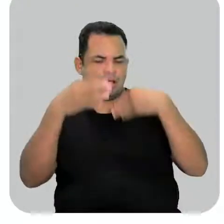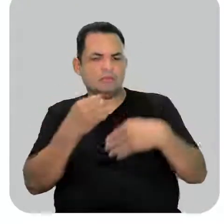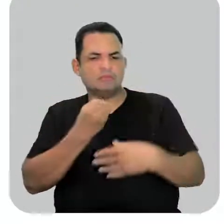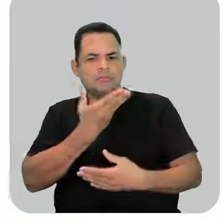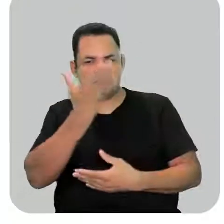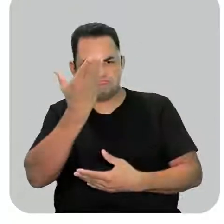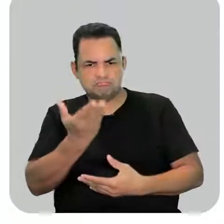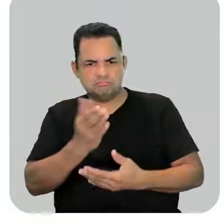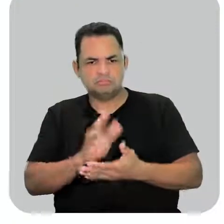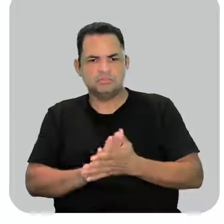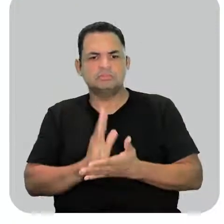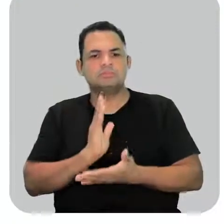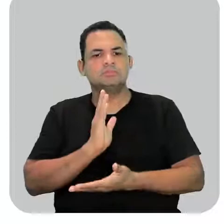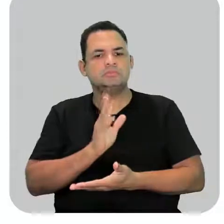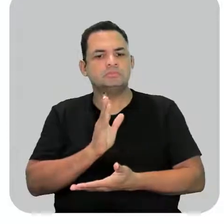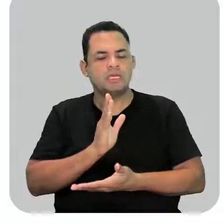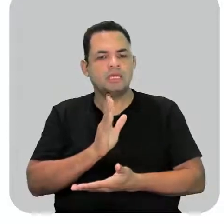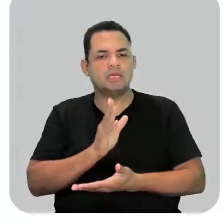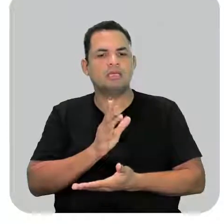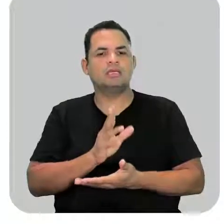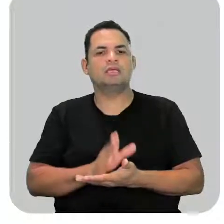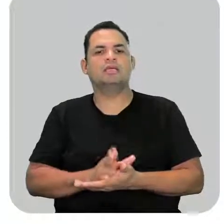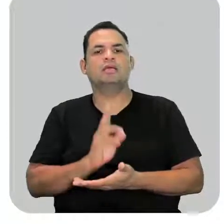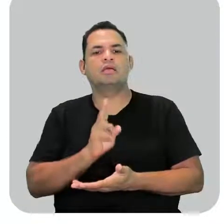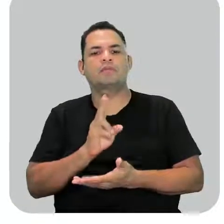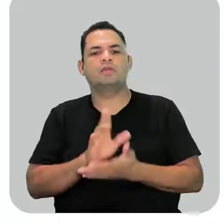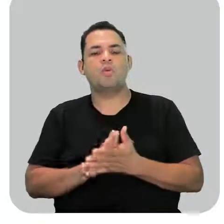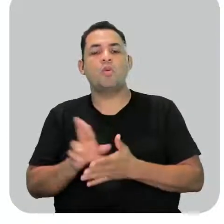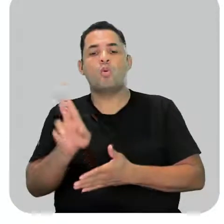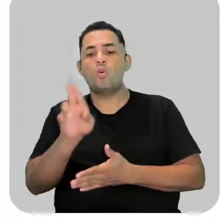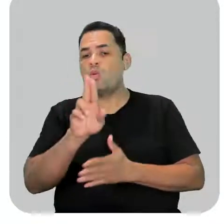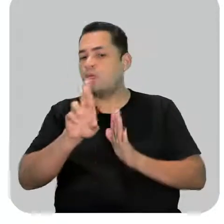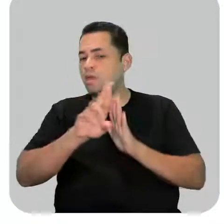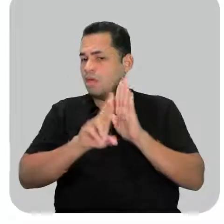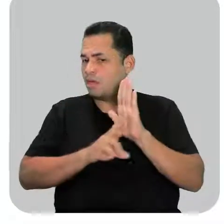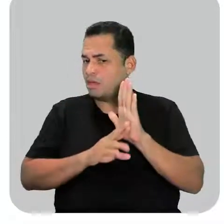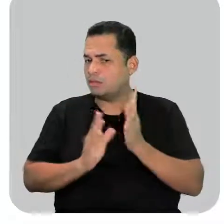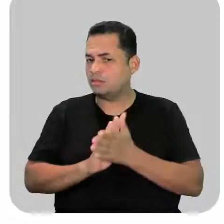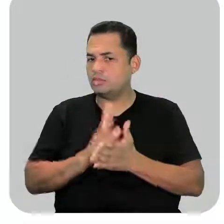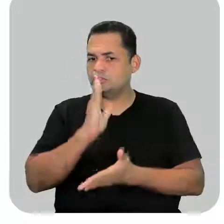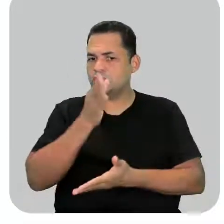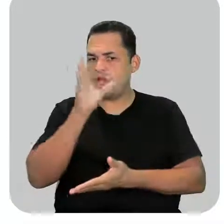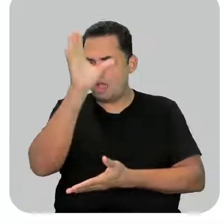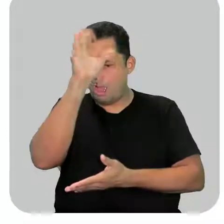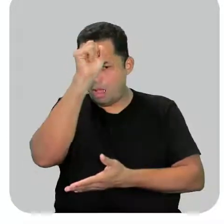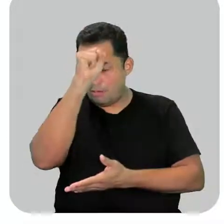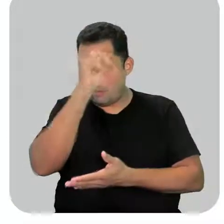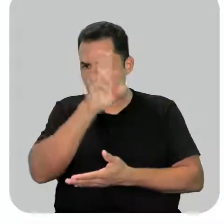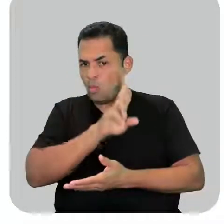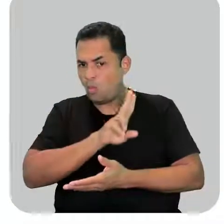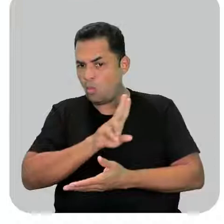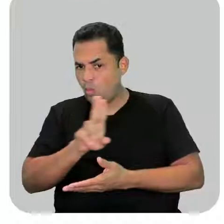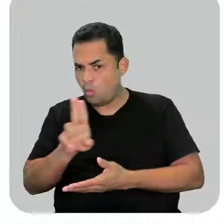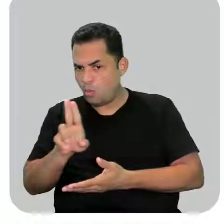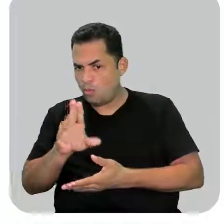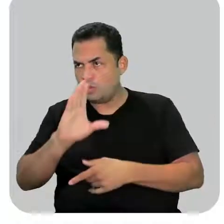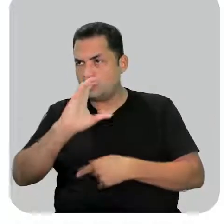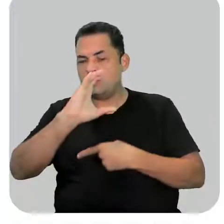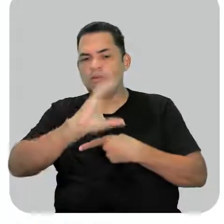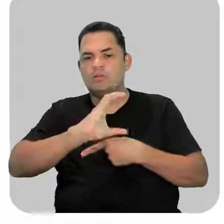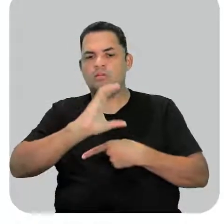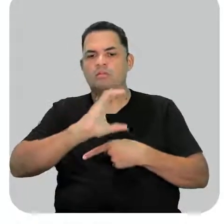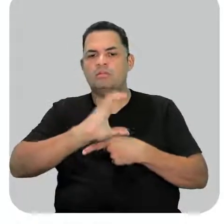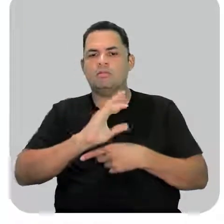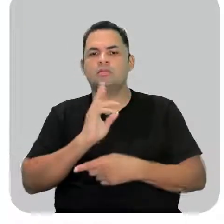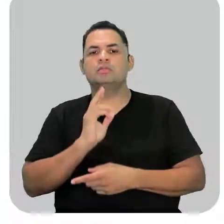Nós sempre vamos utilizar a regrinha que nós aprendemos em relação ao nome do carbono.